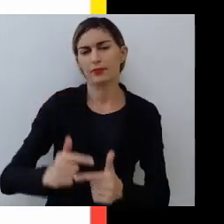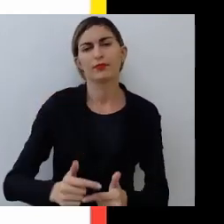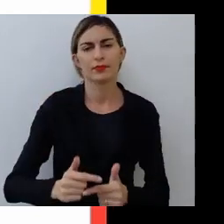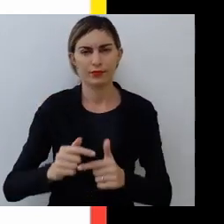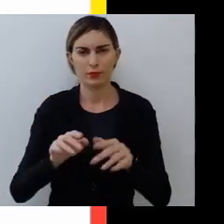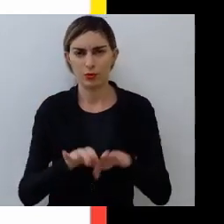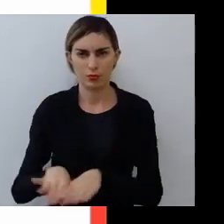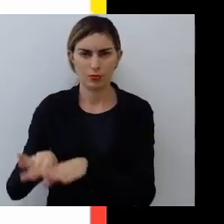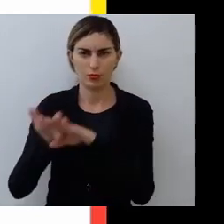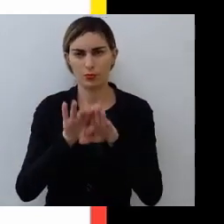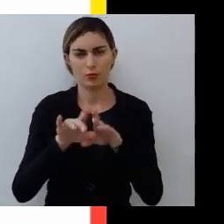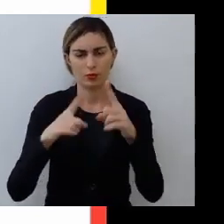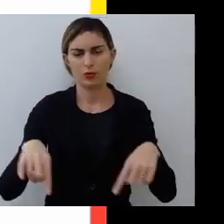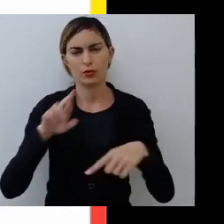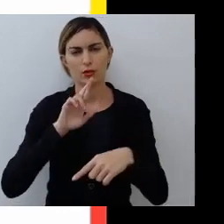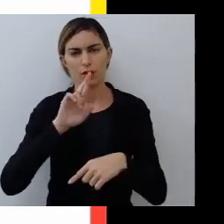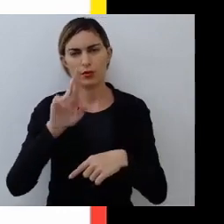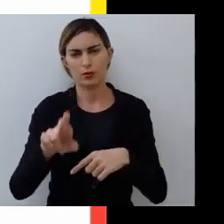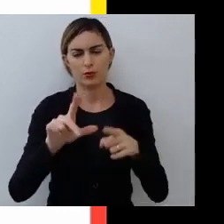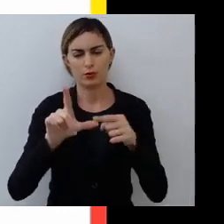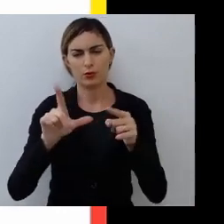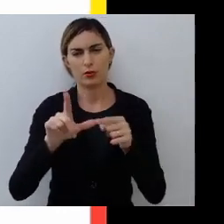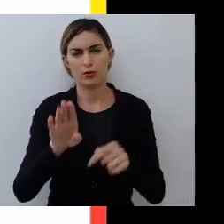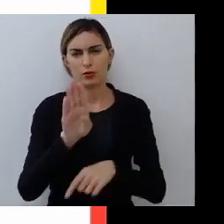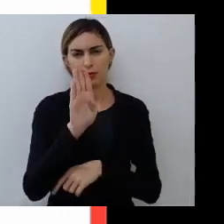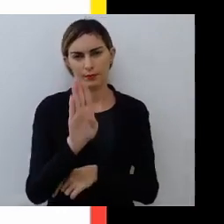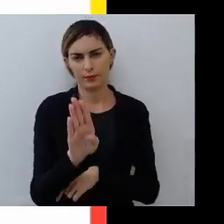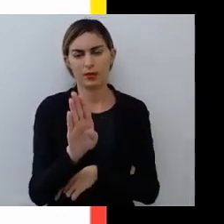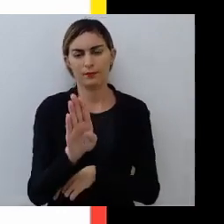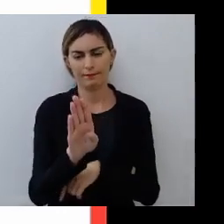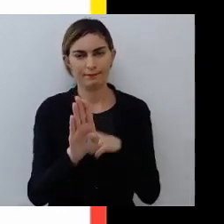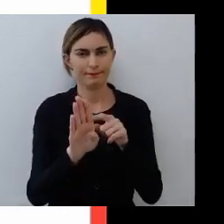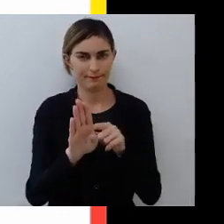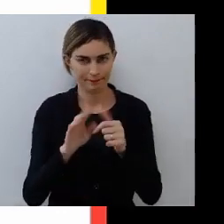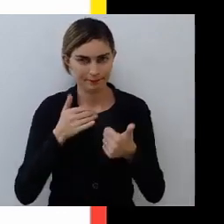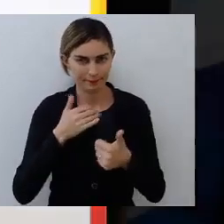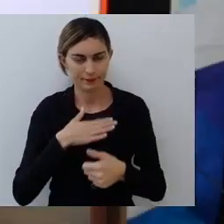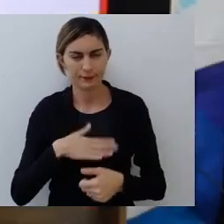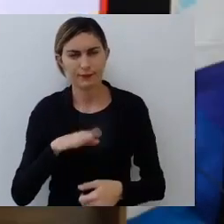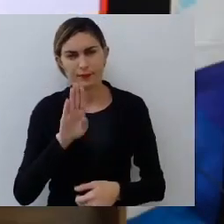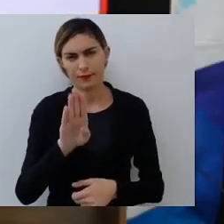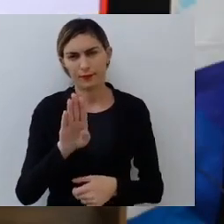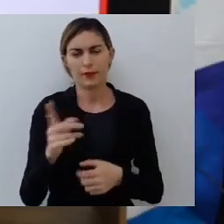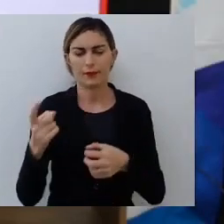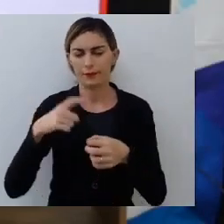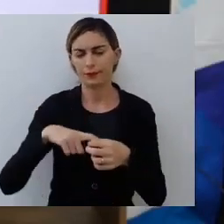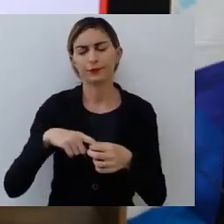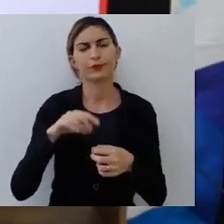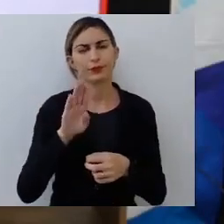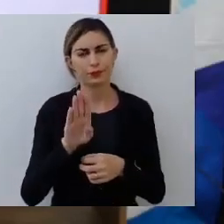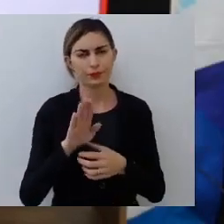comum. Então, nossa resposta é a letra B de bola. Tranquilo? Volta aqui pro tio.